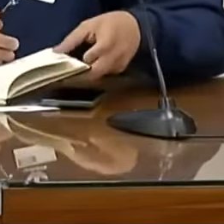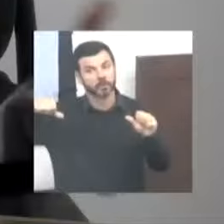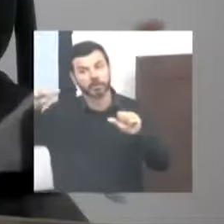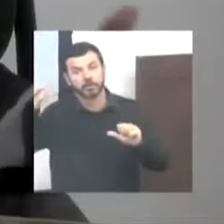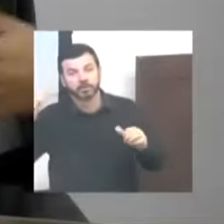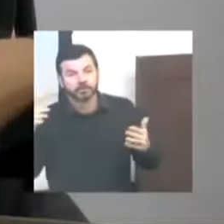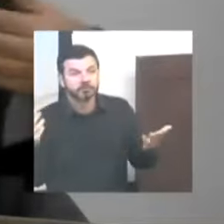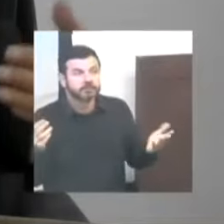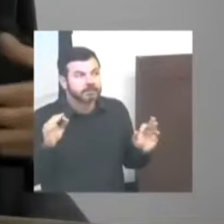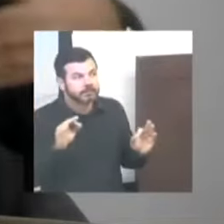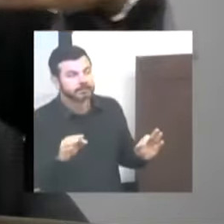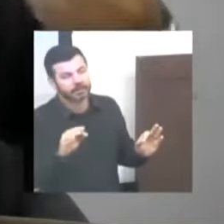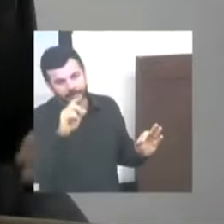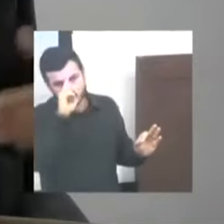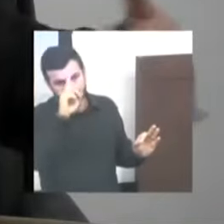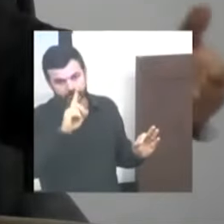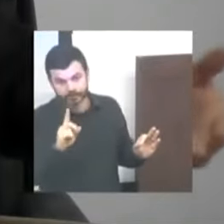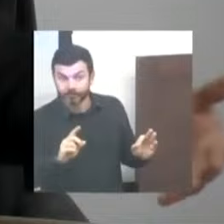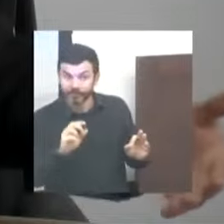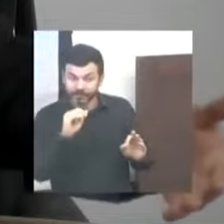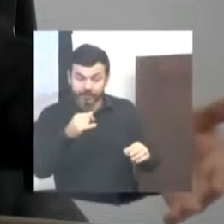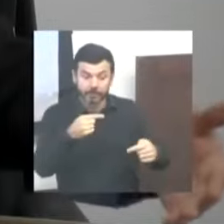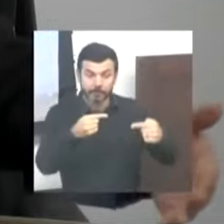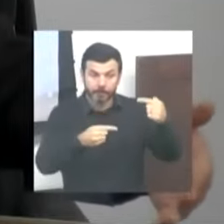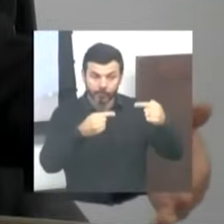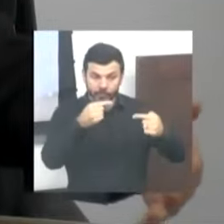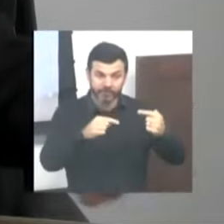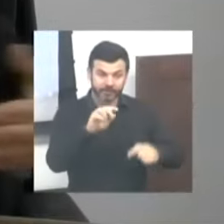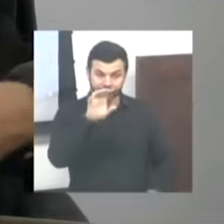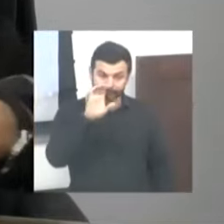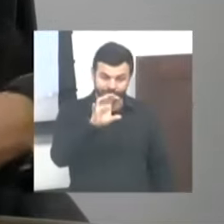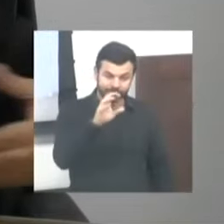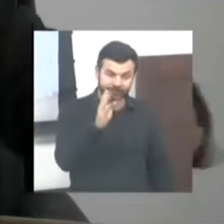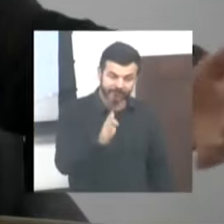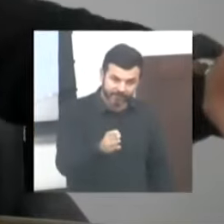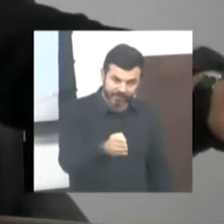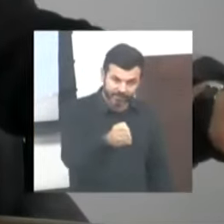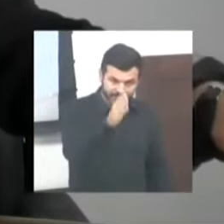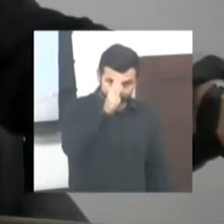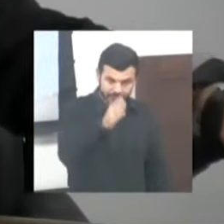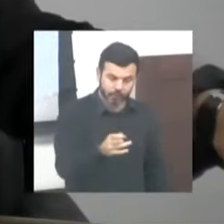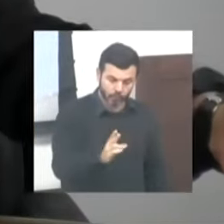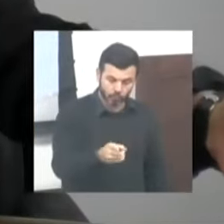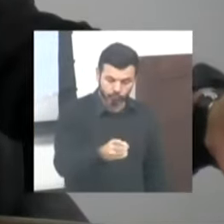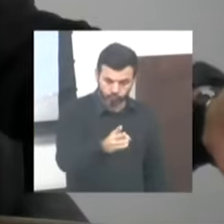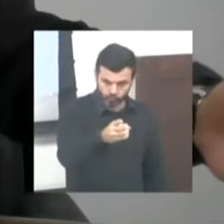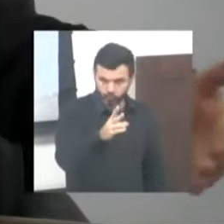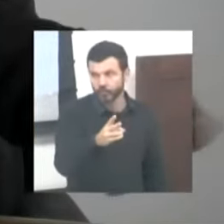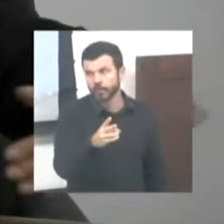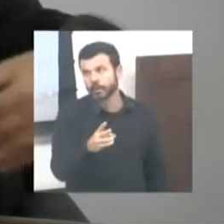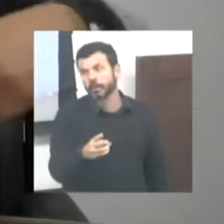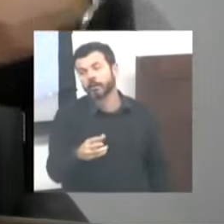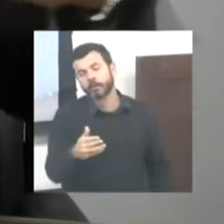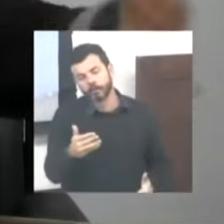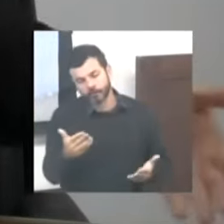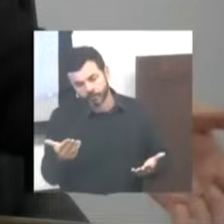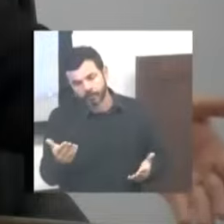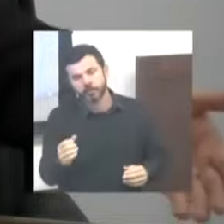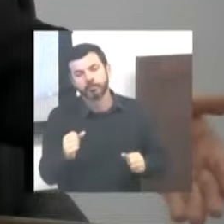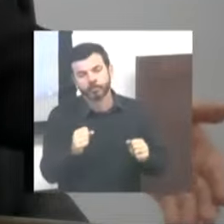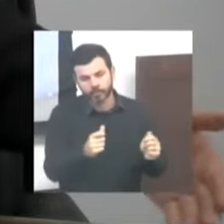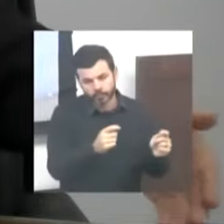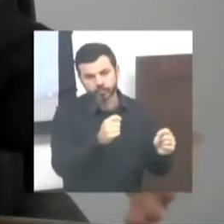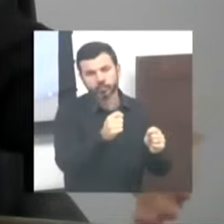Municipal eu posso dizer que se tiver uma política de estado se for mantido tudo que tá sendo feito a gente